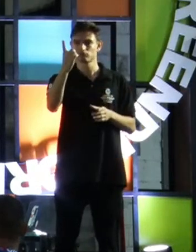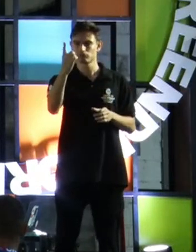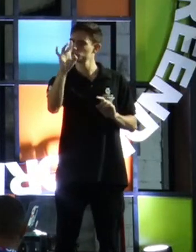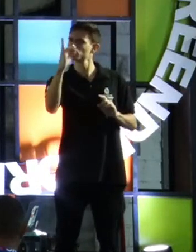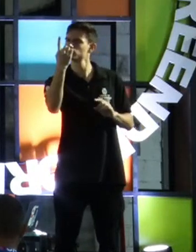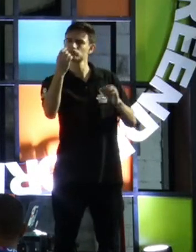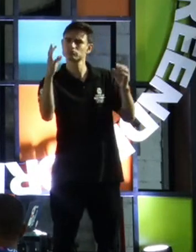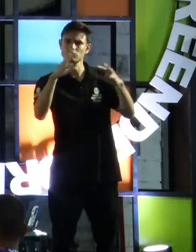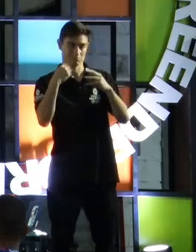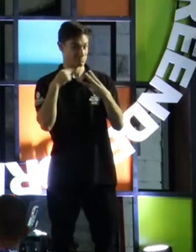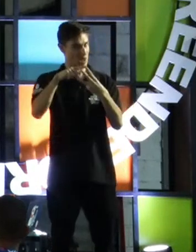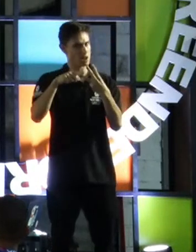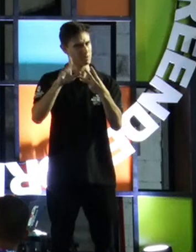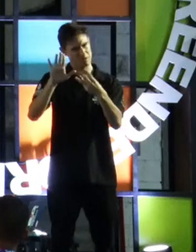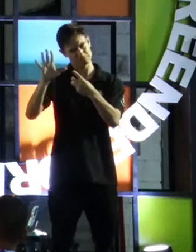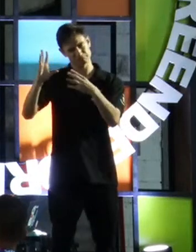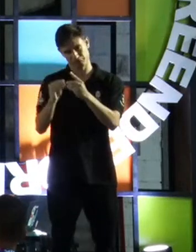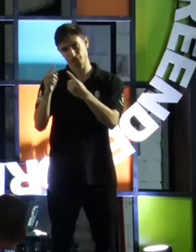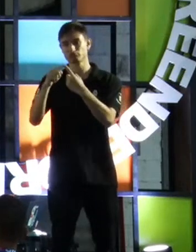contar uma só.